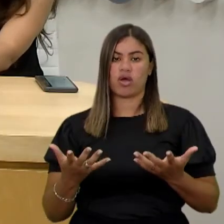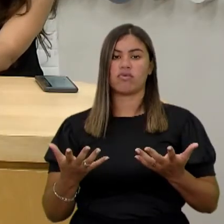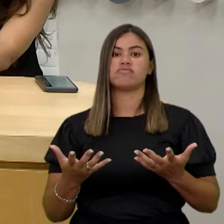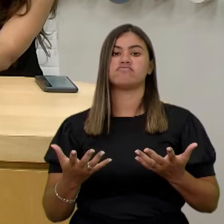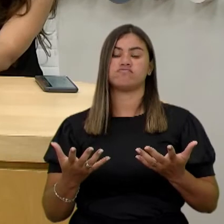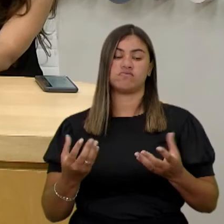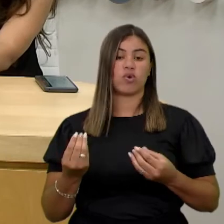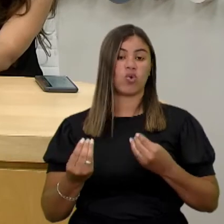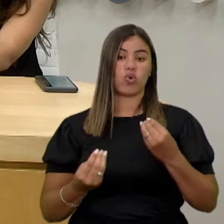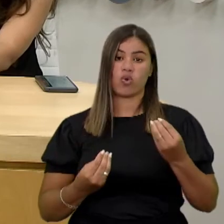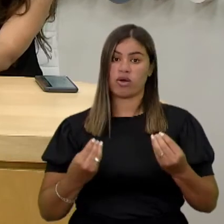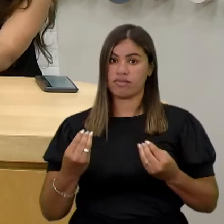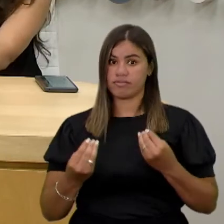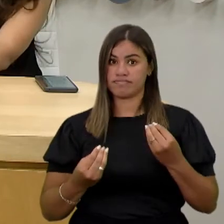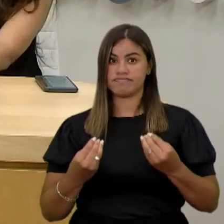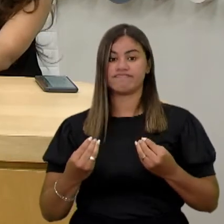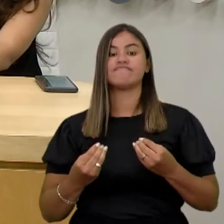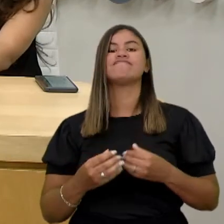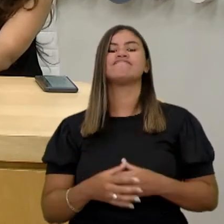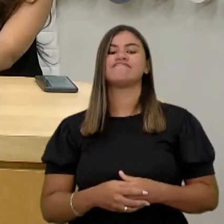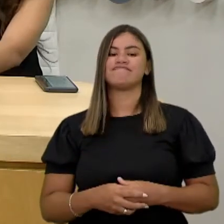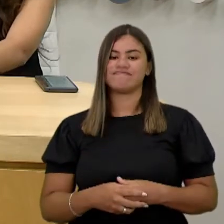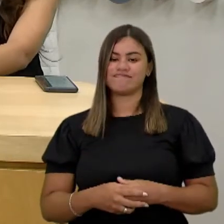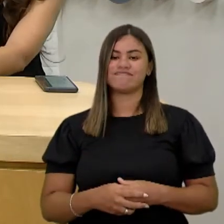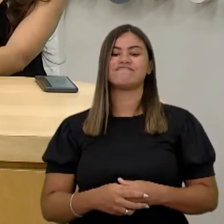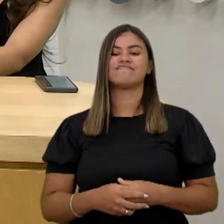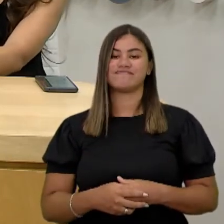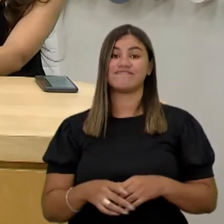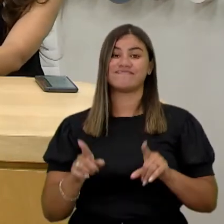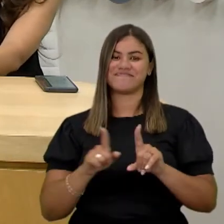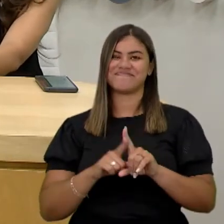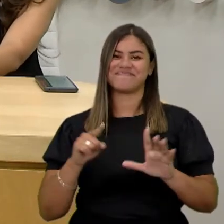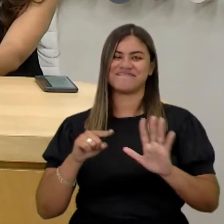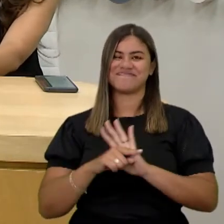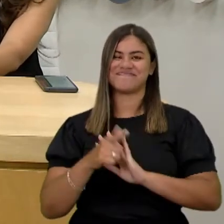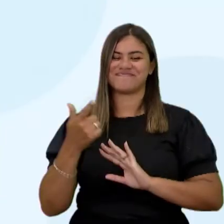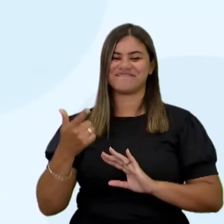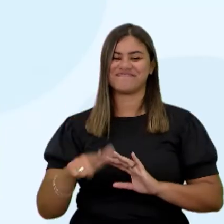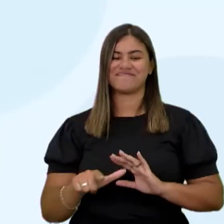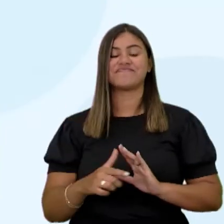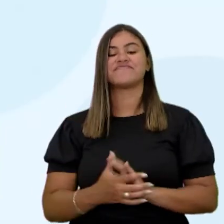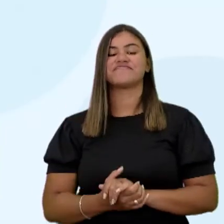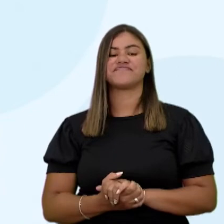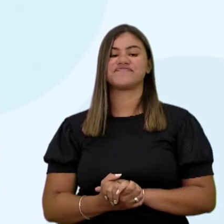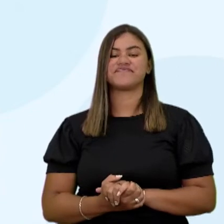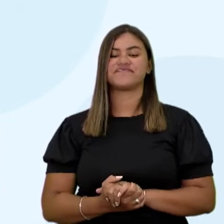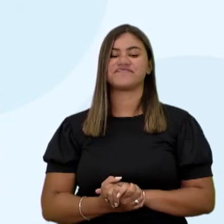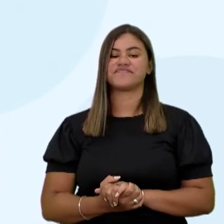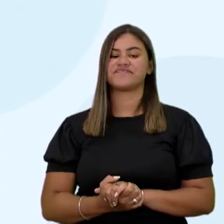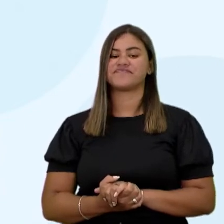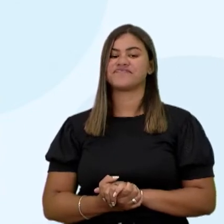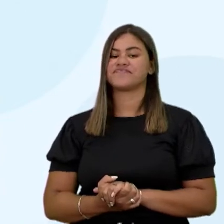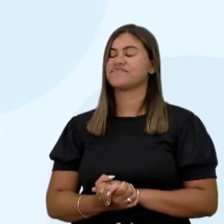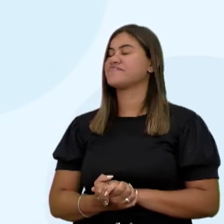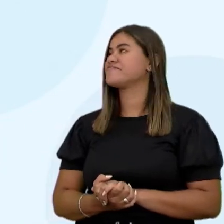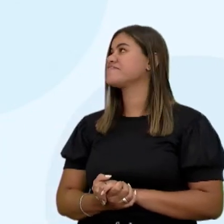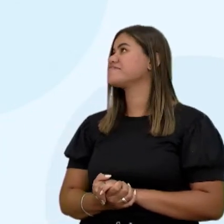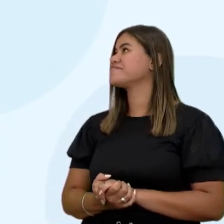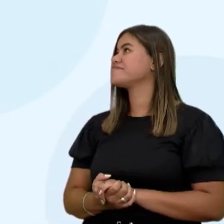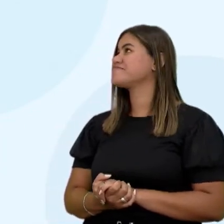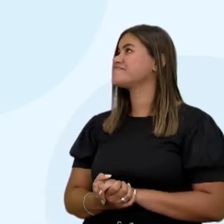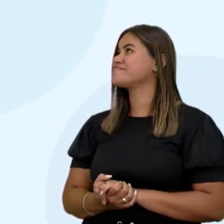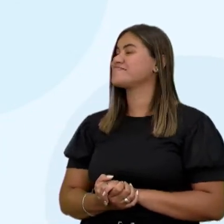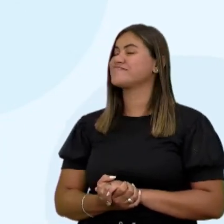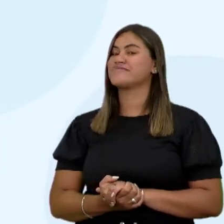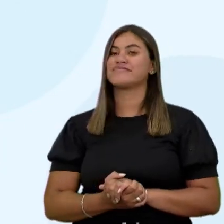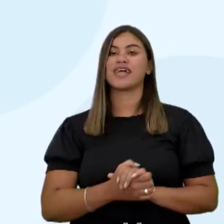né? Então, aí a outra pergunta que eu faço está na tela, olha só. O que deve ser levado em consideração na escolha de